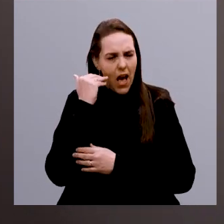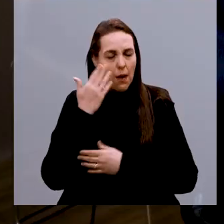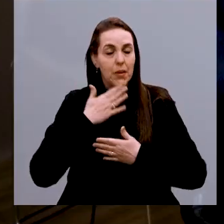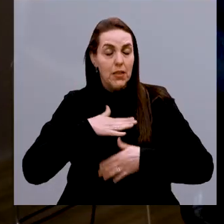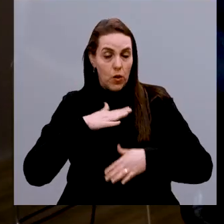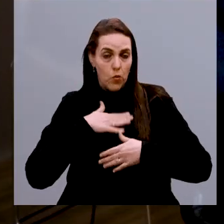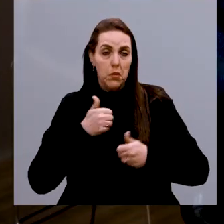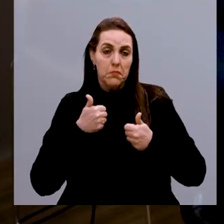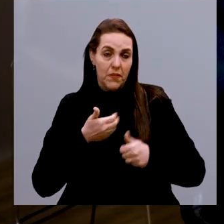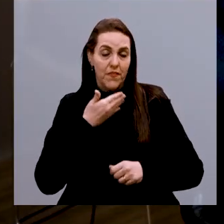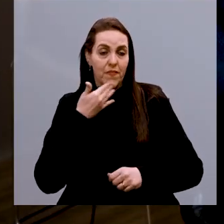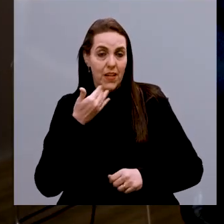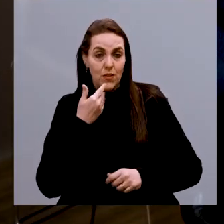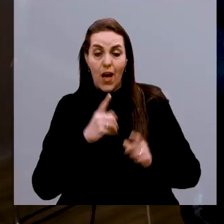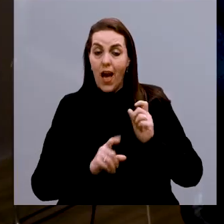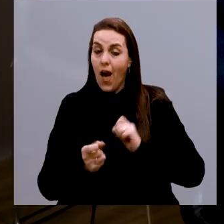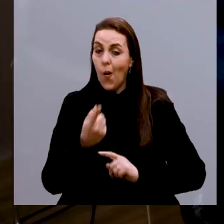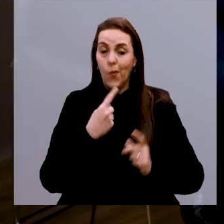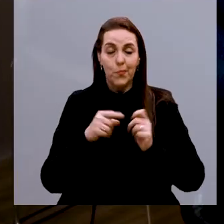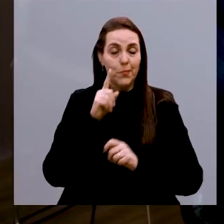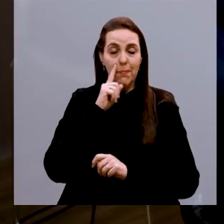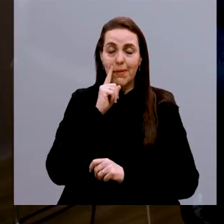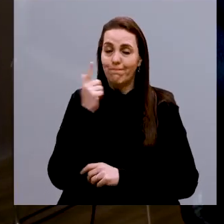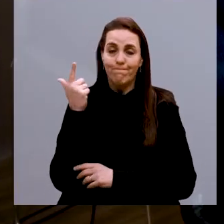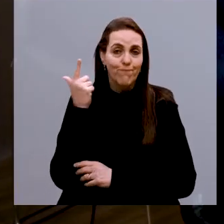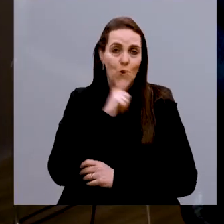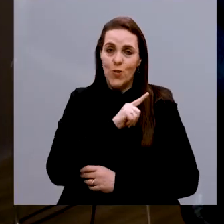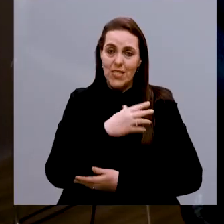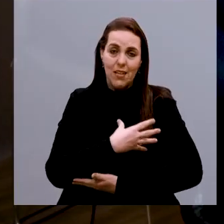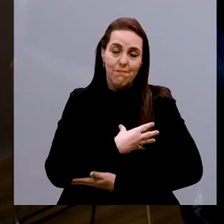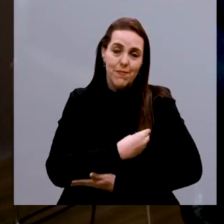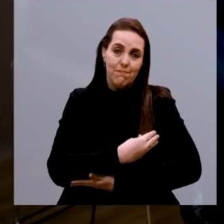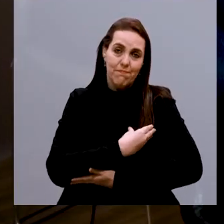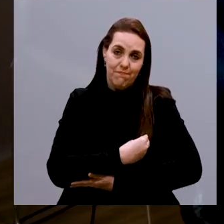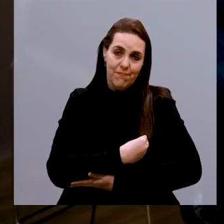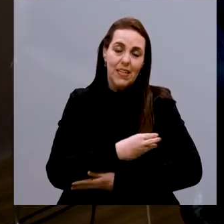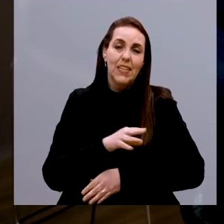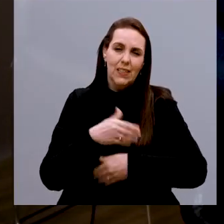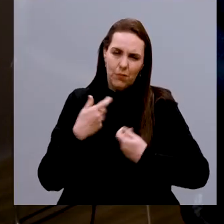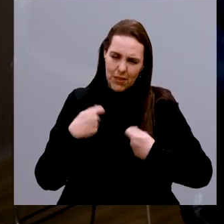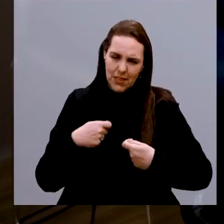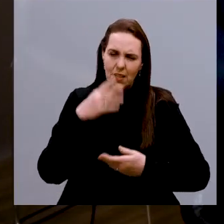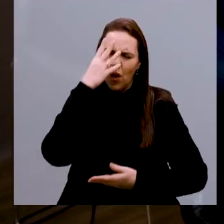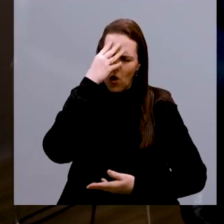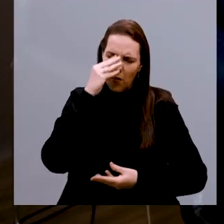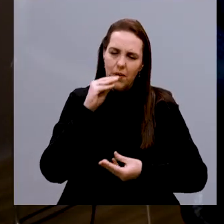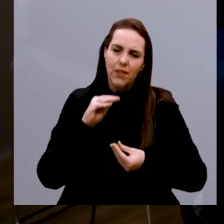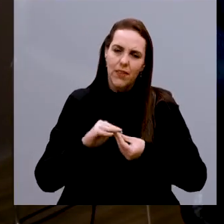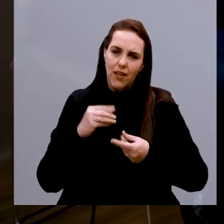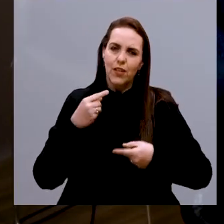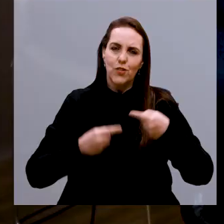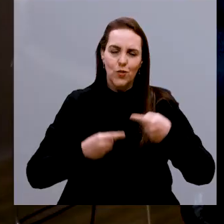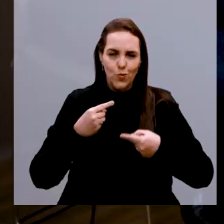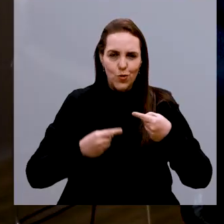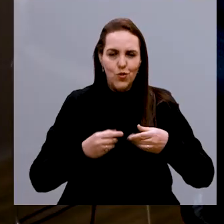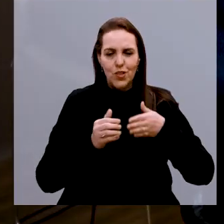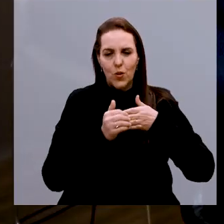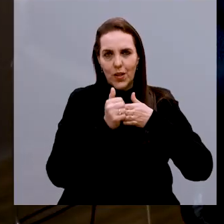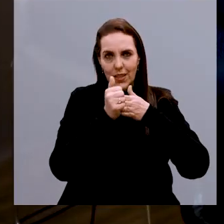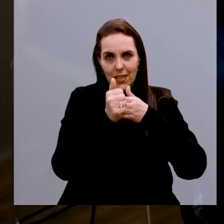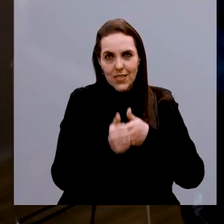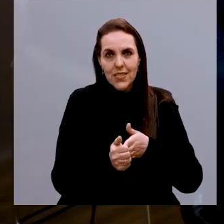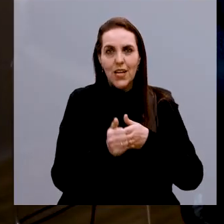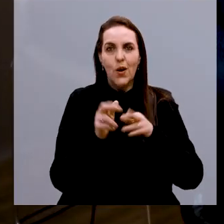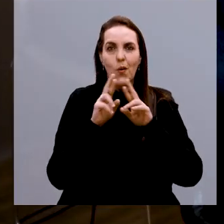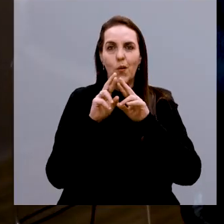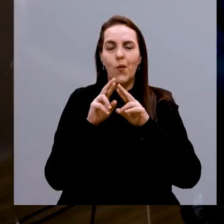muito fácil, outras não é. Algumas mães não conseguem amamentar. Então, a gente precisa compreender, discutir, orientar,